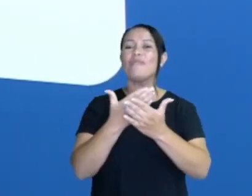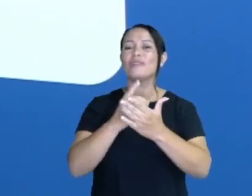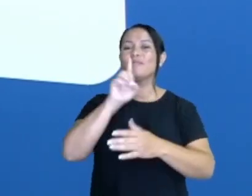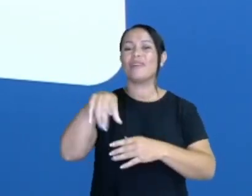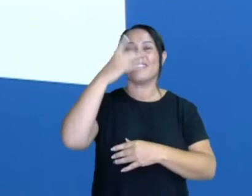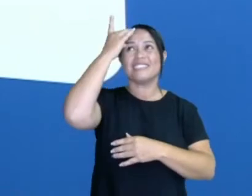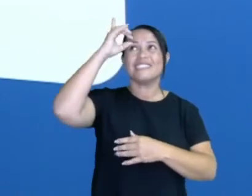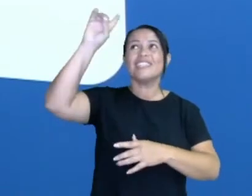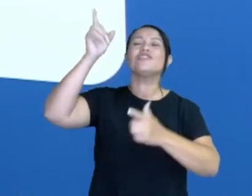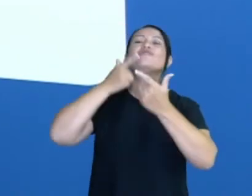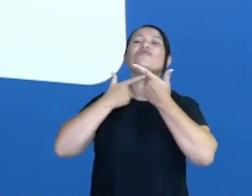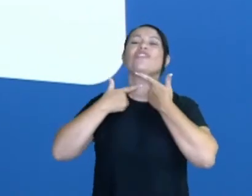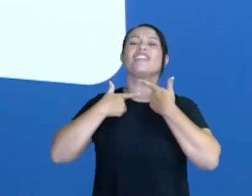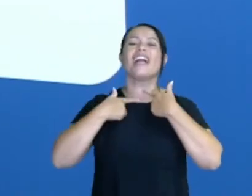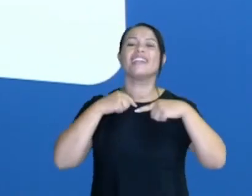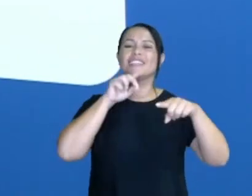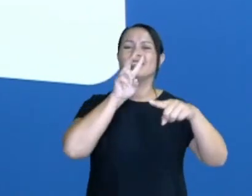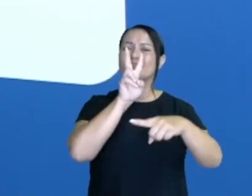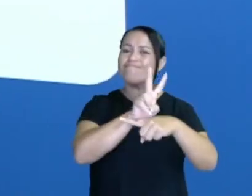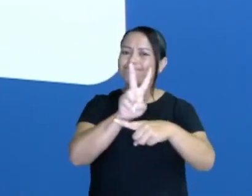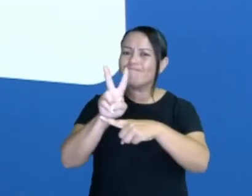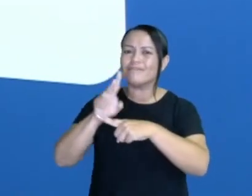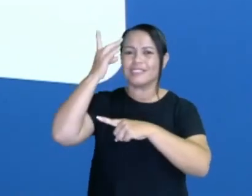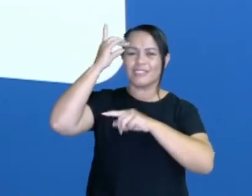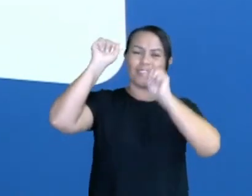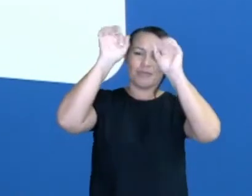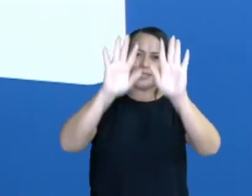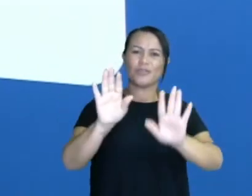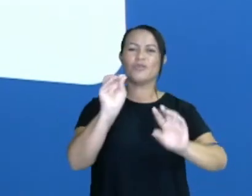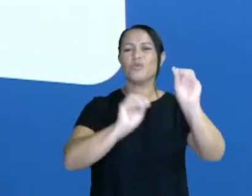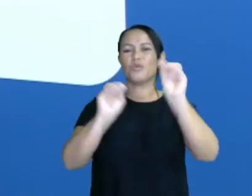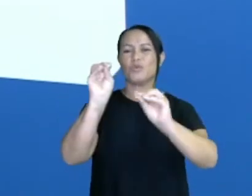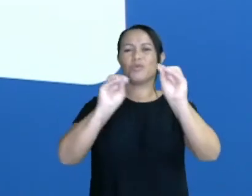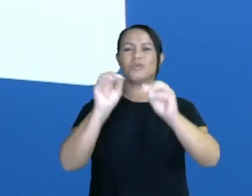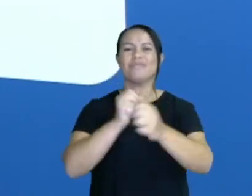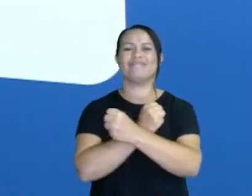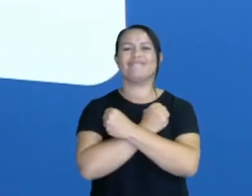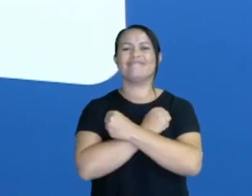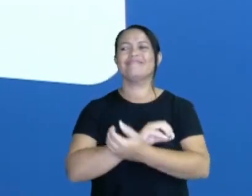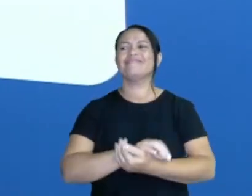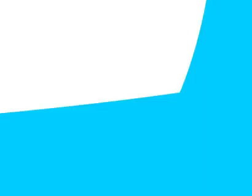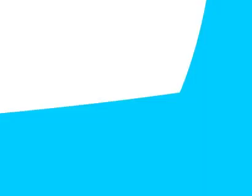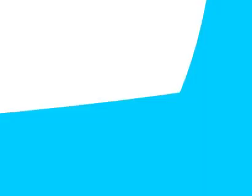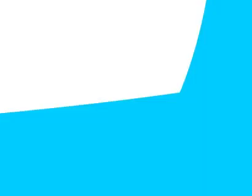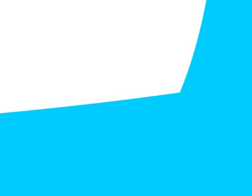aula, se Deus quiser. Se cuidem e fiquem com Deus. Beijo, pessoal!